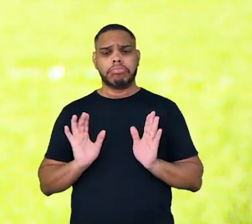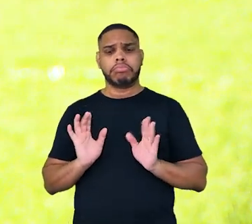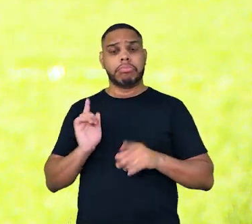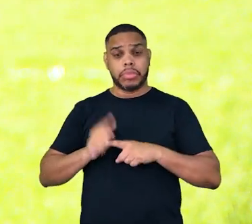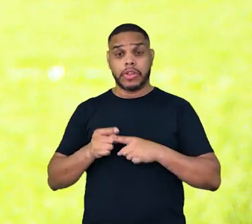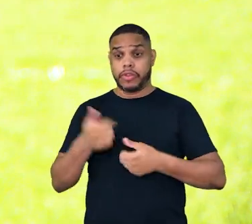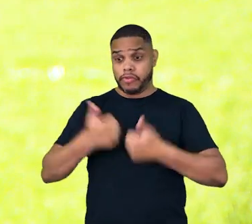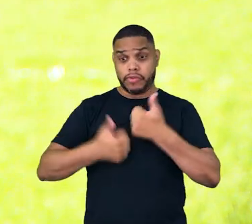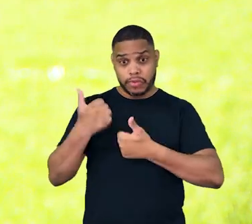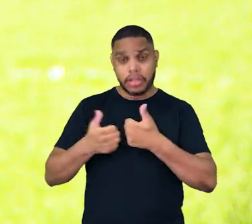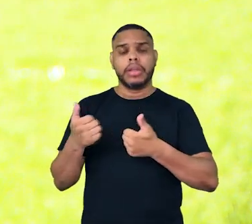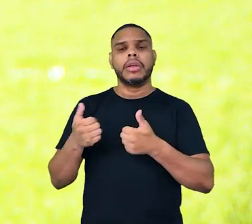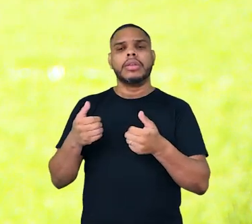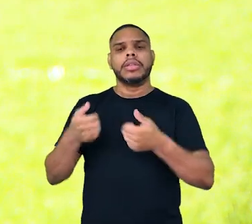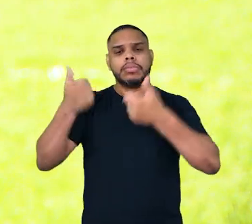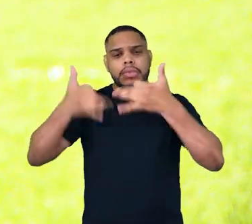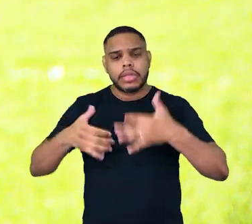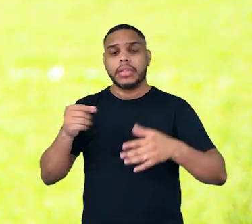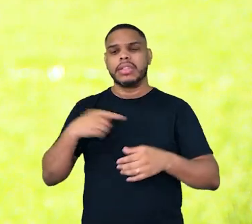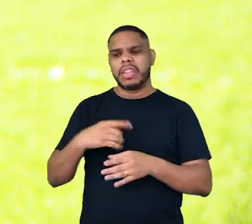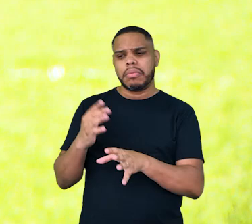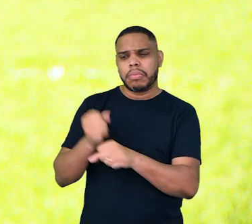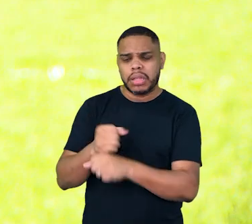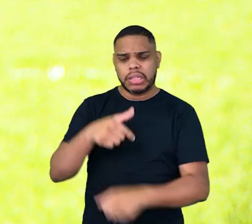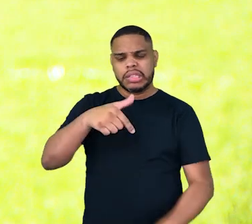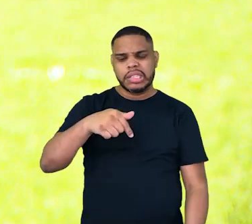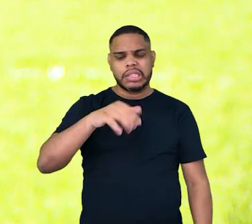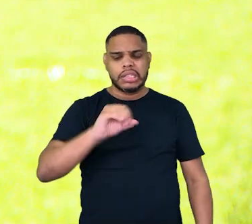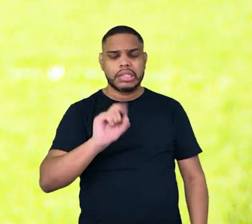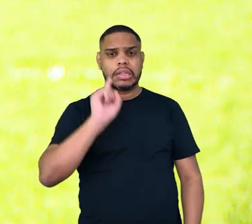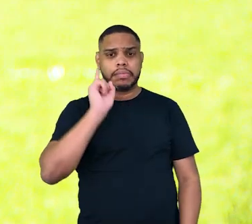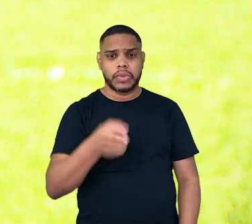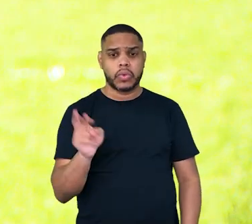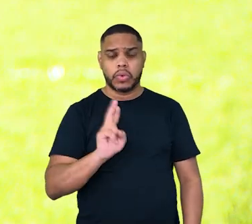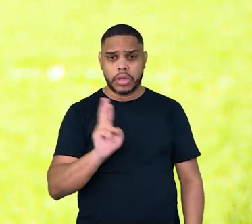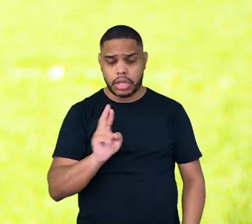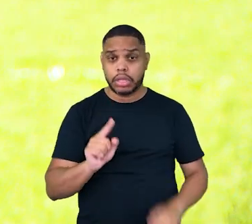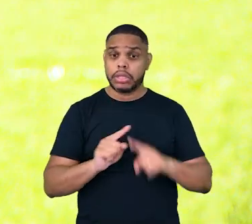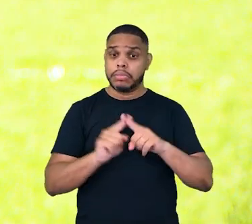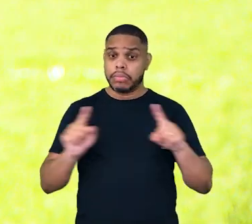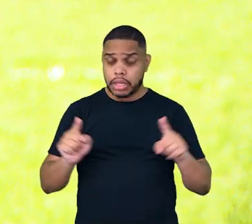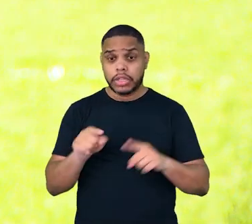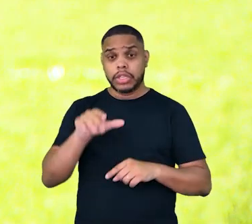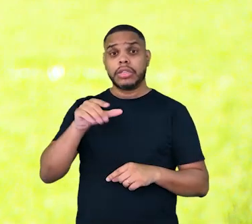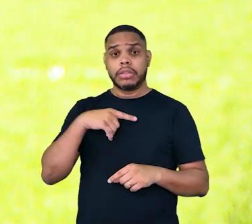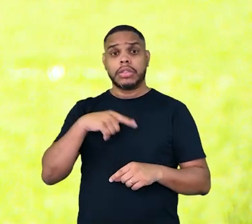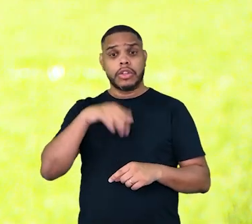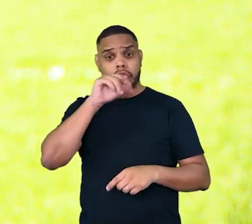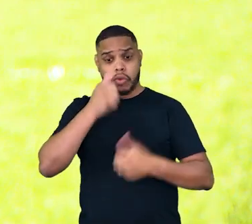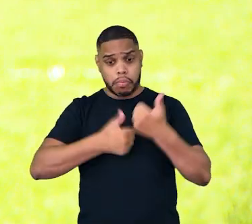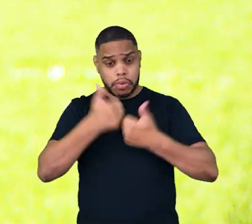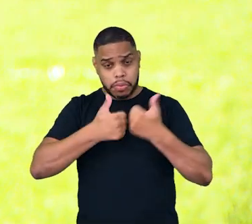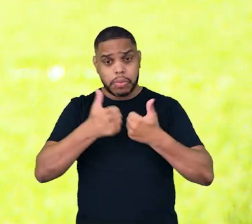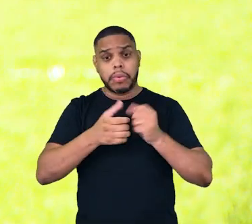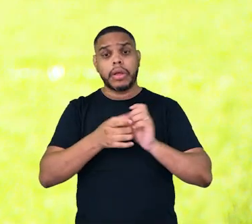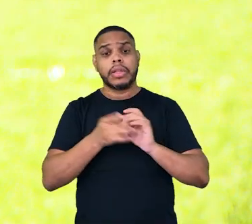rescisórias. O clube explicou que o valor seria de cerca de R$70 mil, mas como liberou o jogador de pagar 30 milhões de